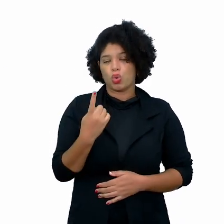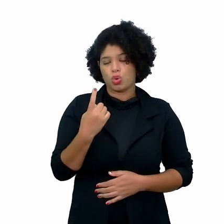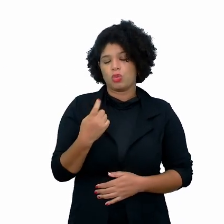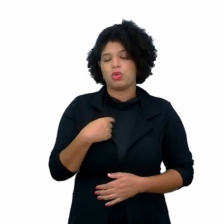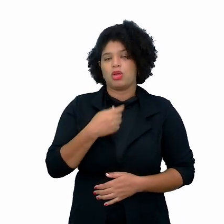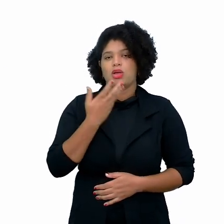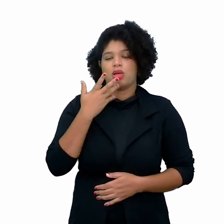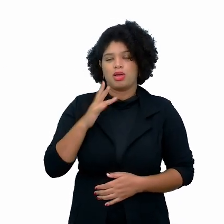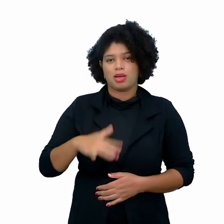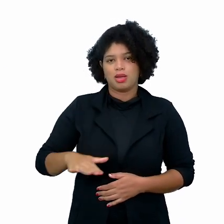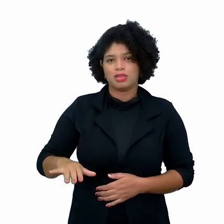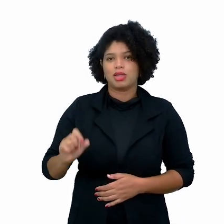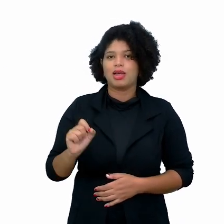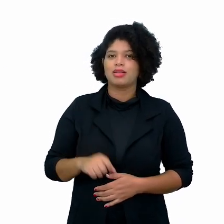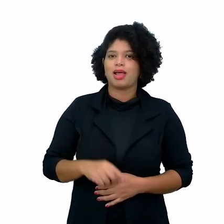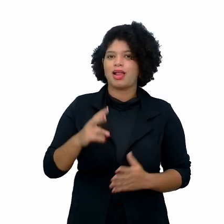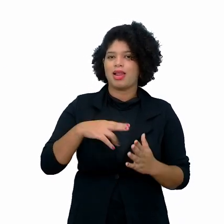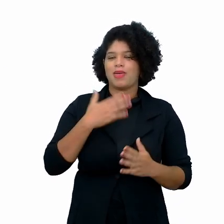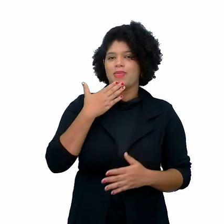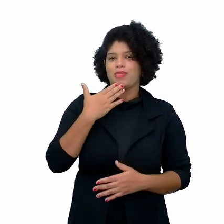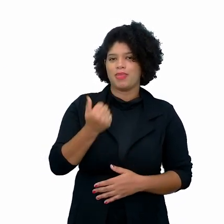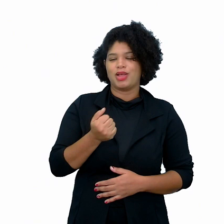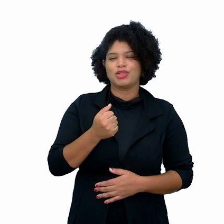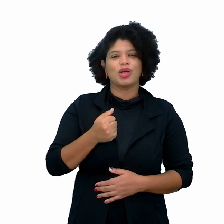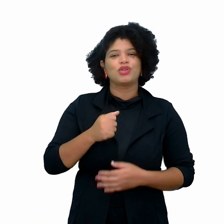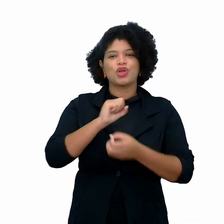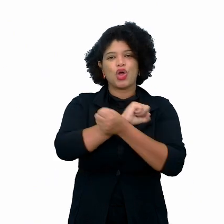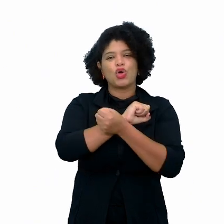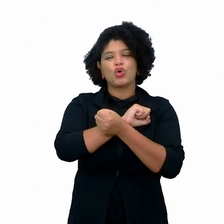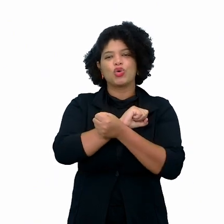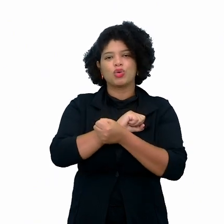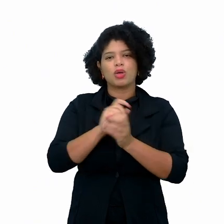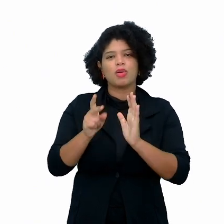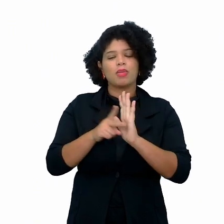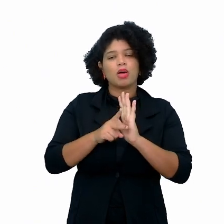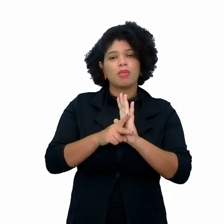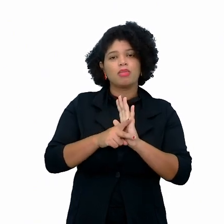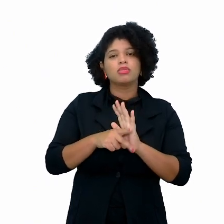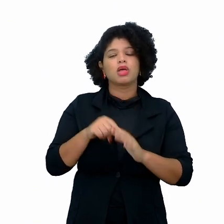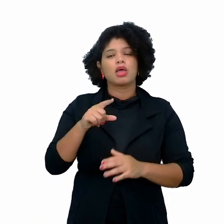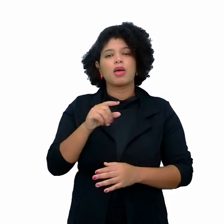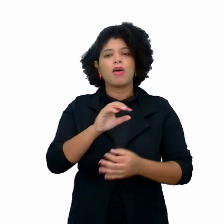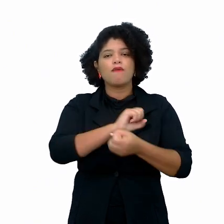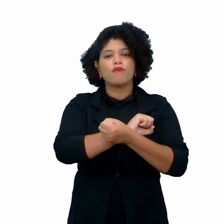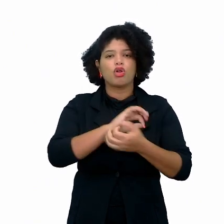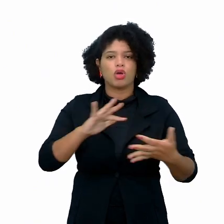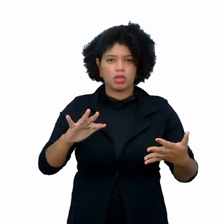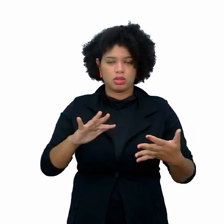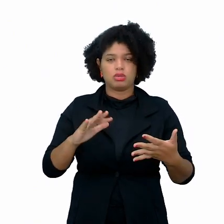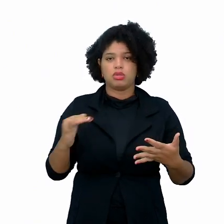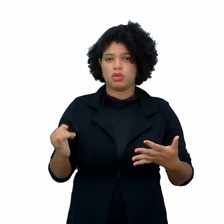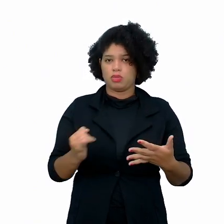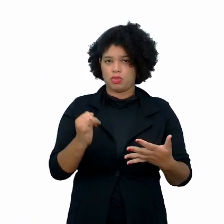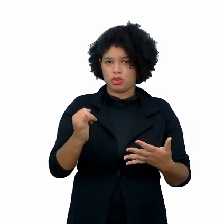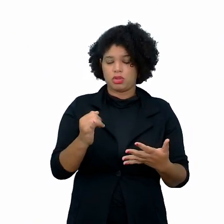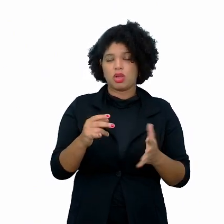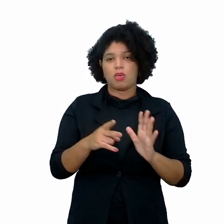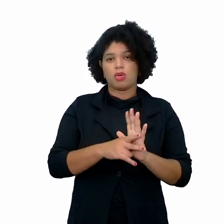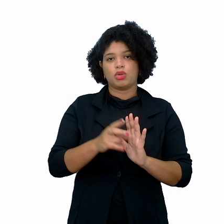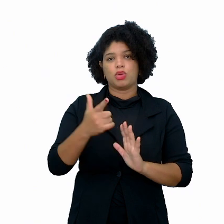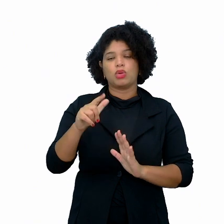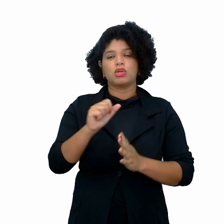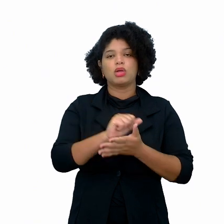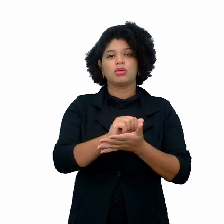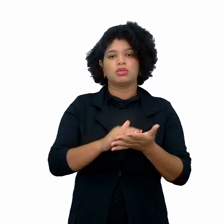crianças tenha uma leitura mais fluente. Com essa organização, passaremos para a atividade